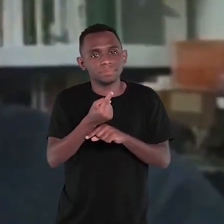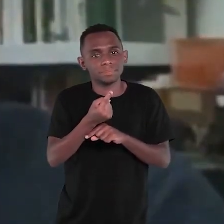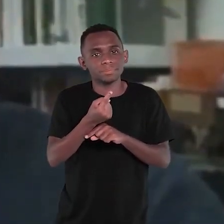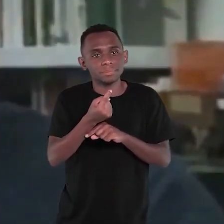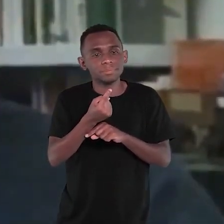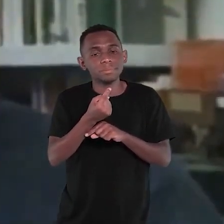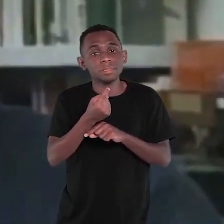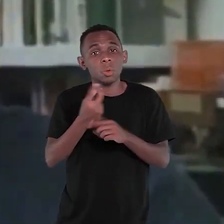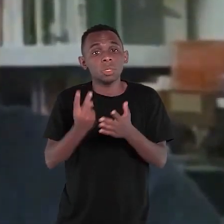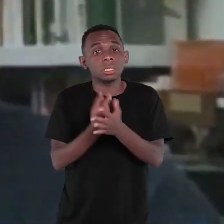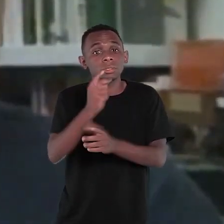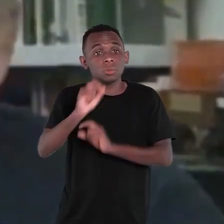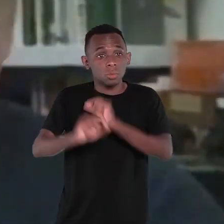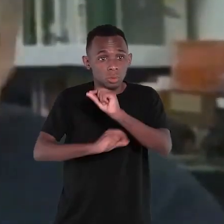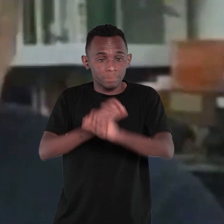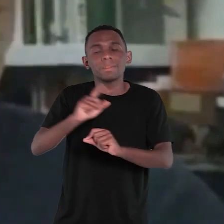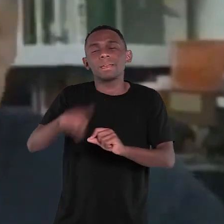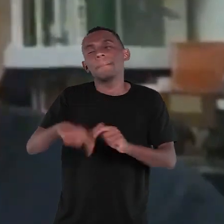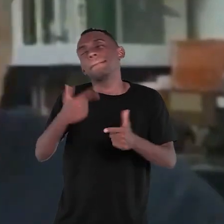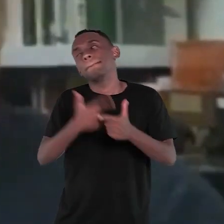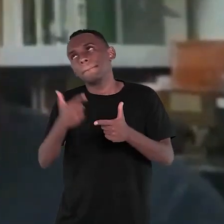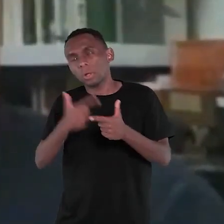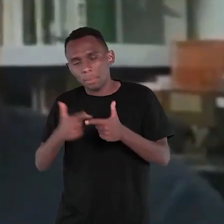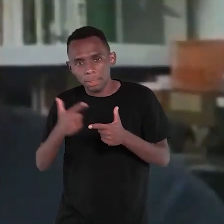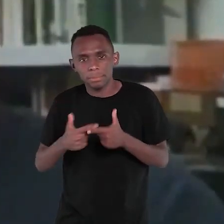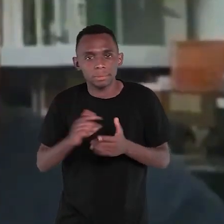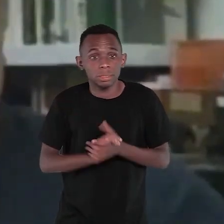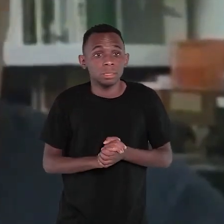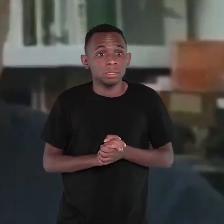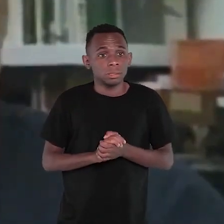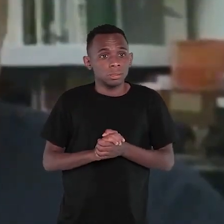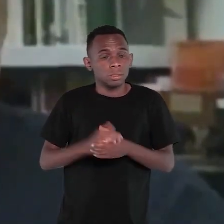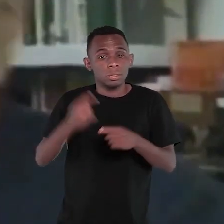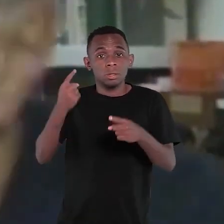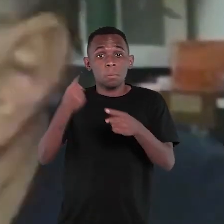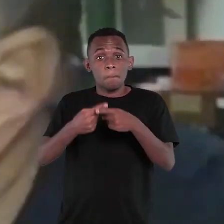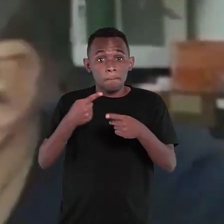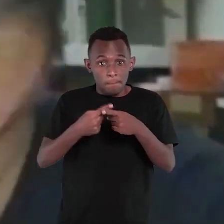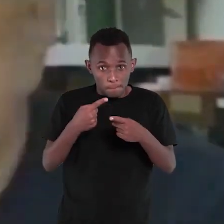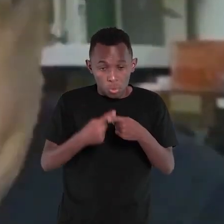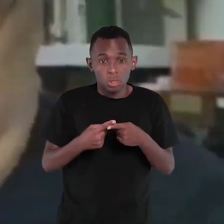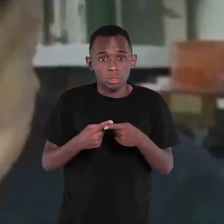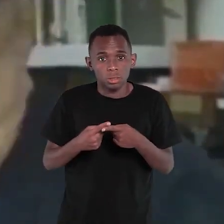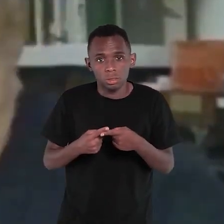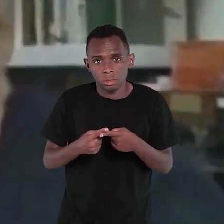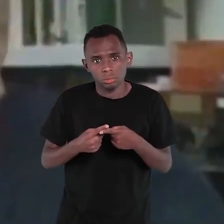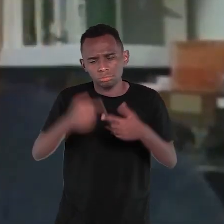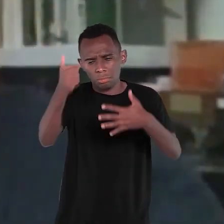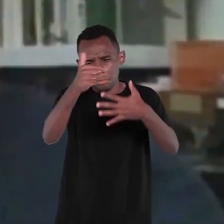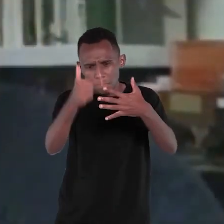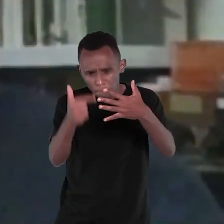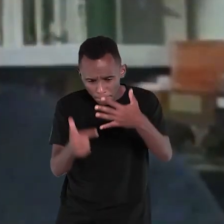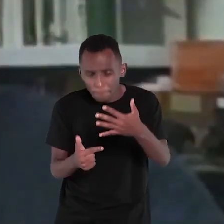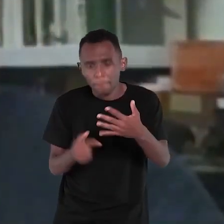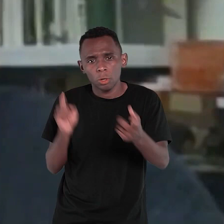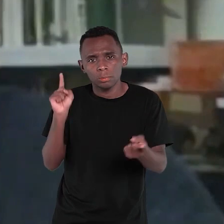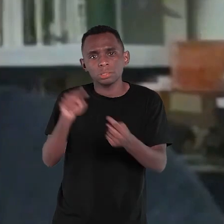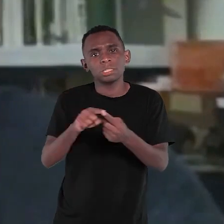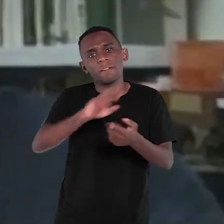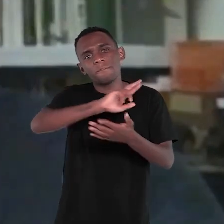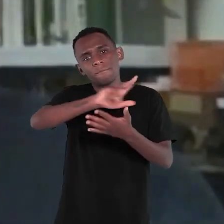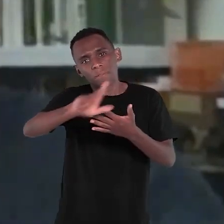né, é problema. Né? Por quê? Porque por vários motivos.